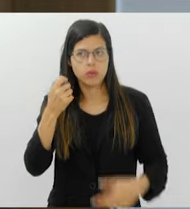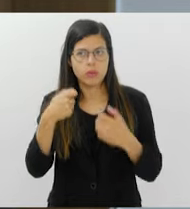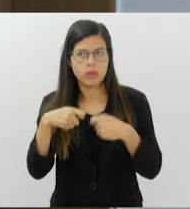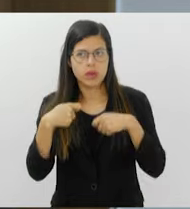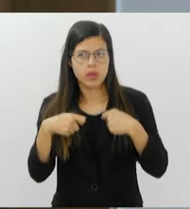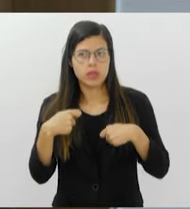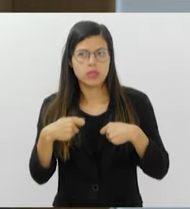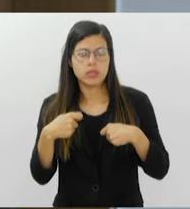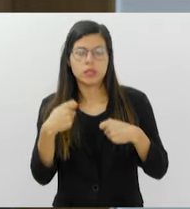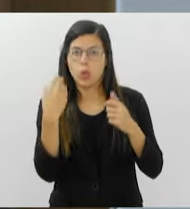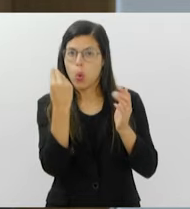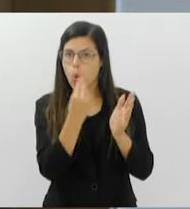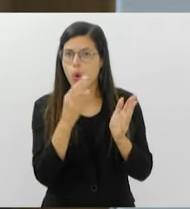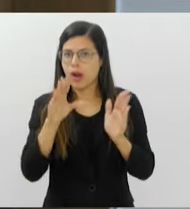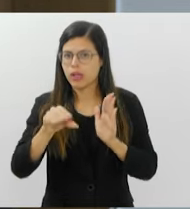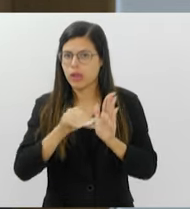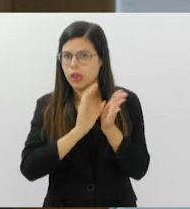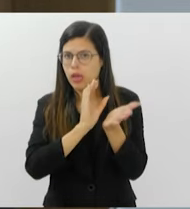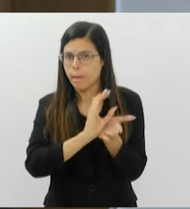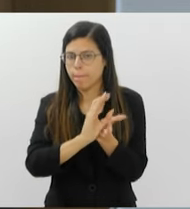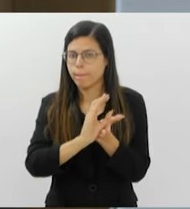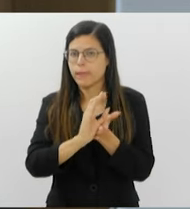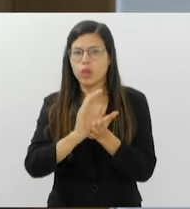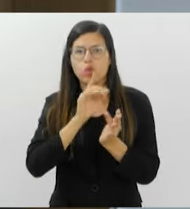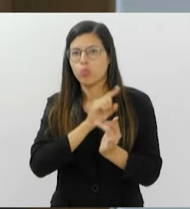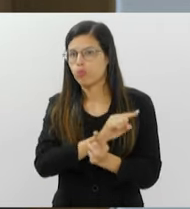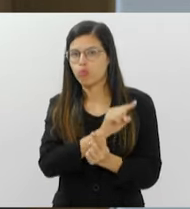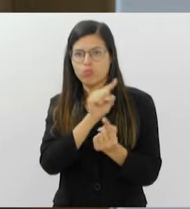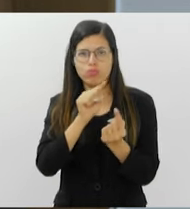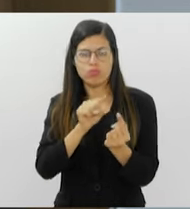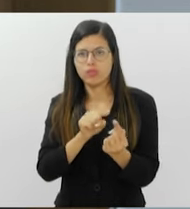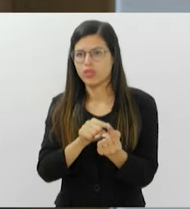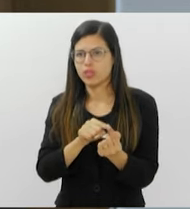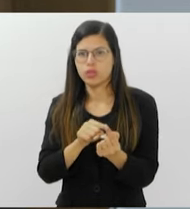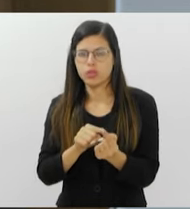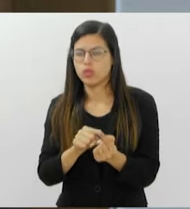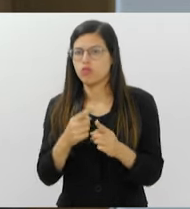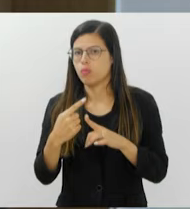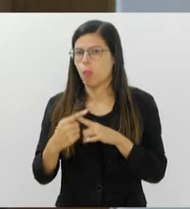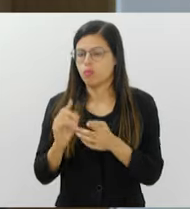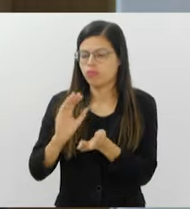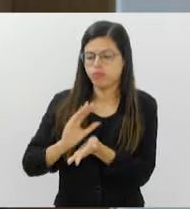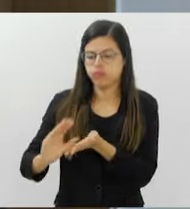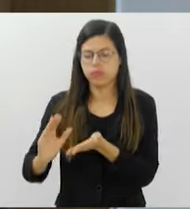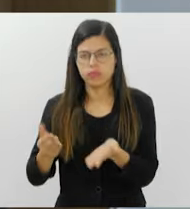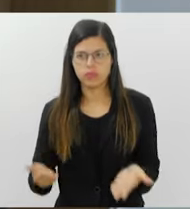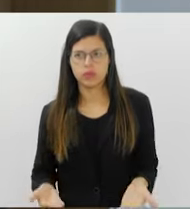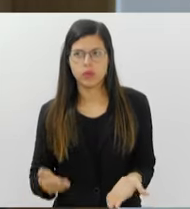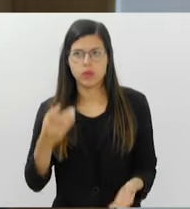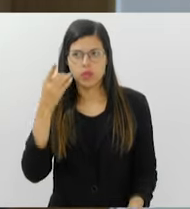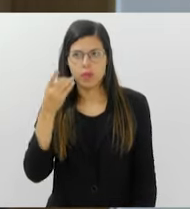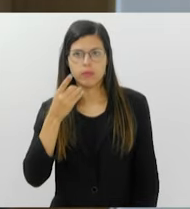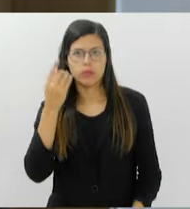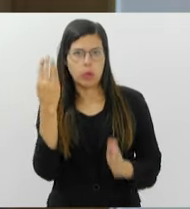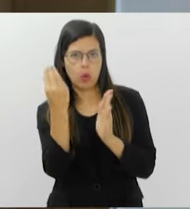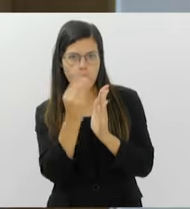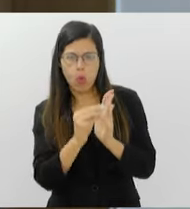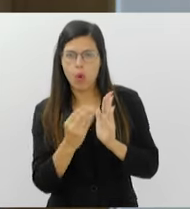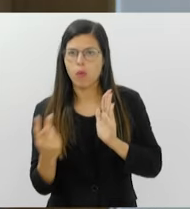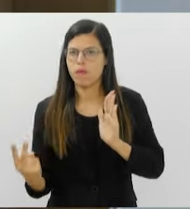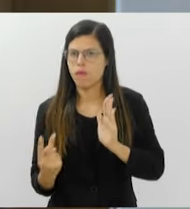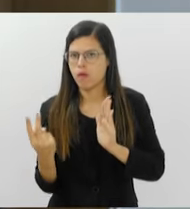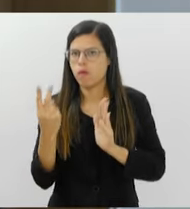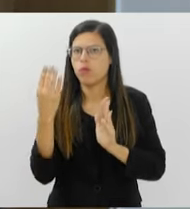declarar na emenda o objeto da emenda, que é o propósito daquela emenda, para que se destina aquele recurso. O deputado é identificado, o valor é identificado, então tem